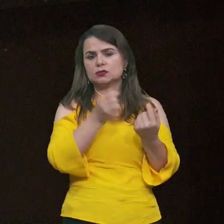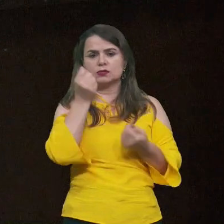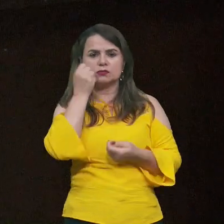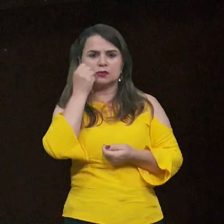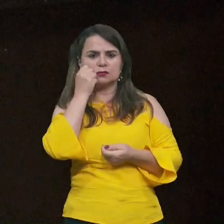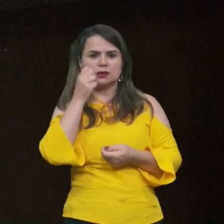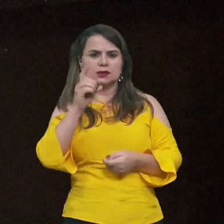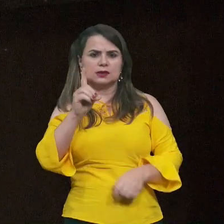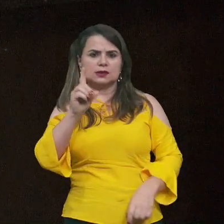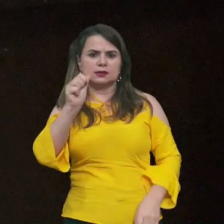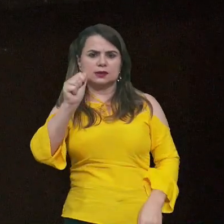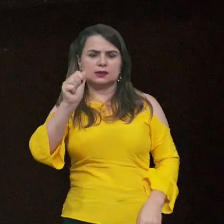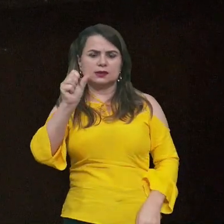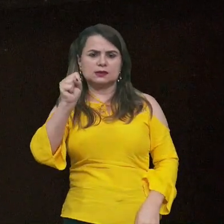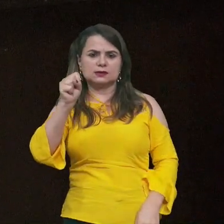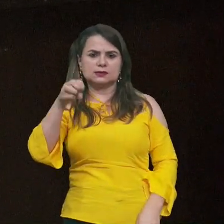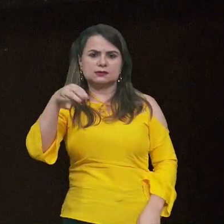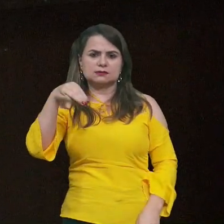DASME.